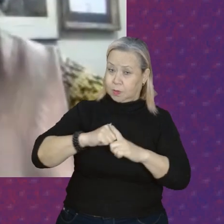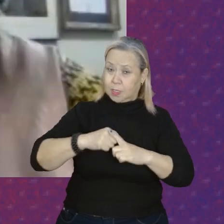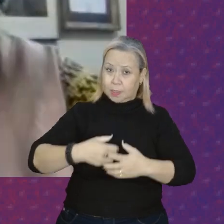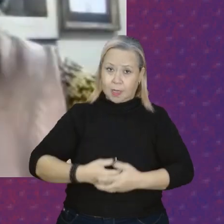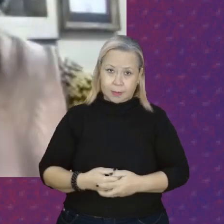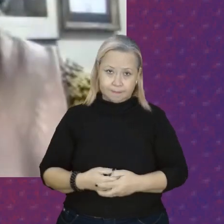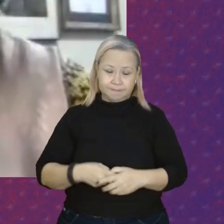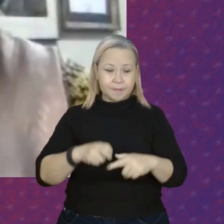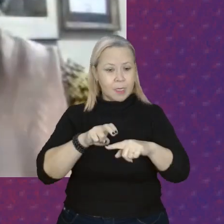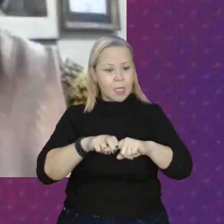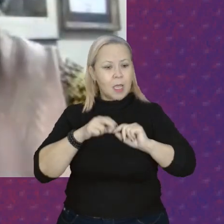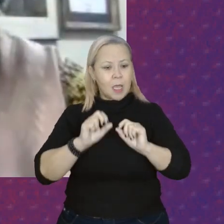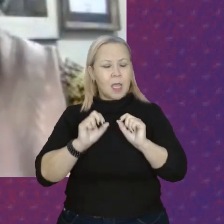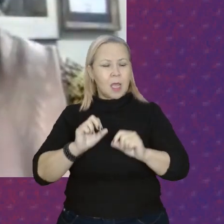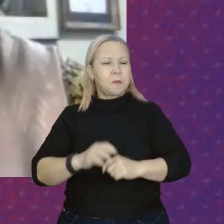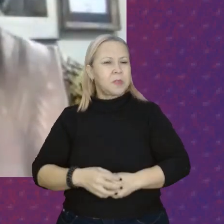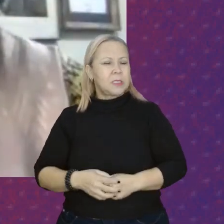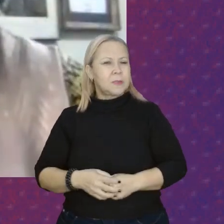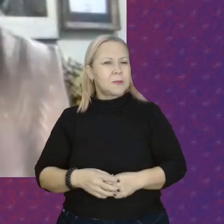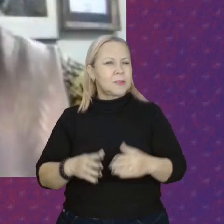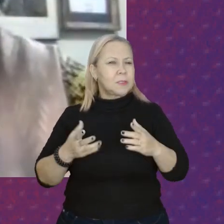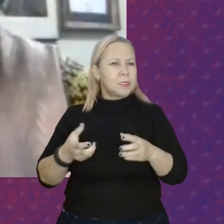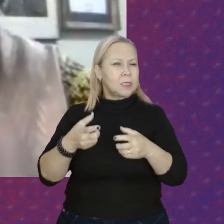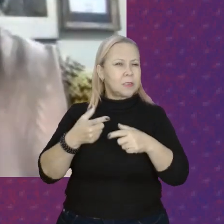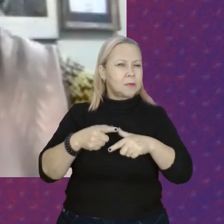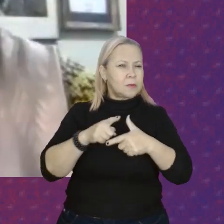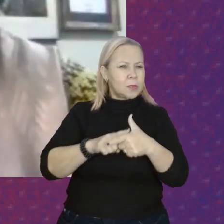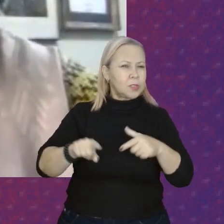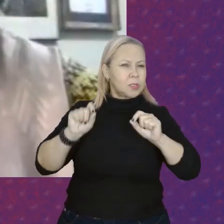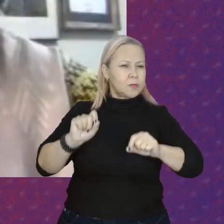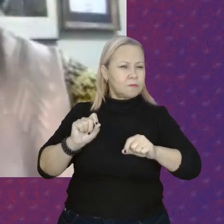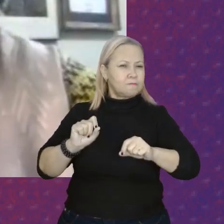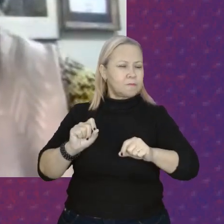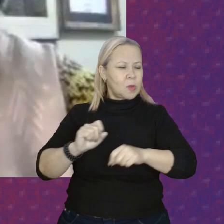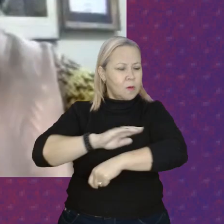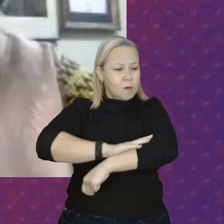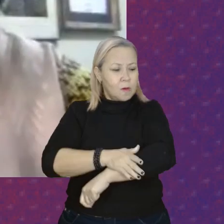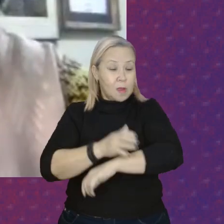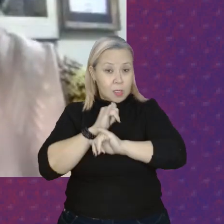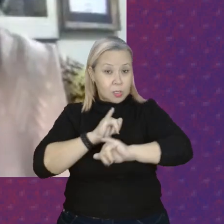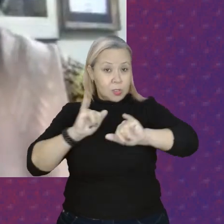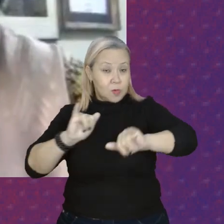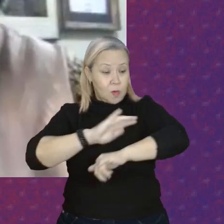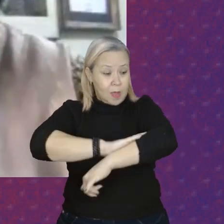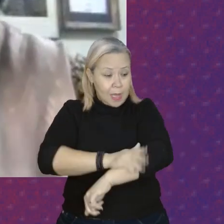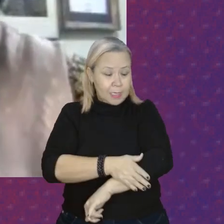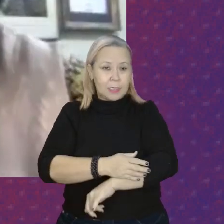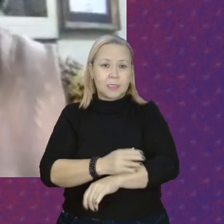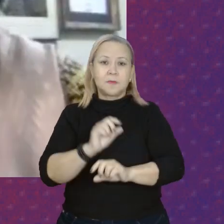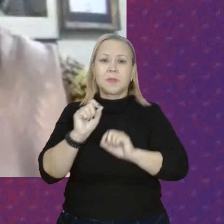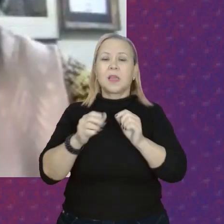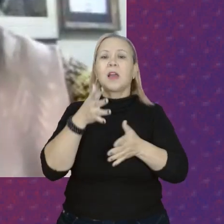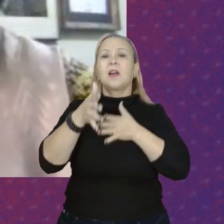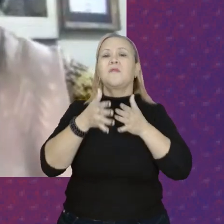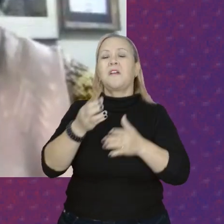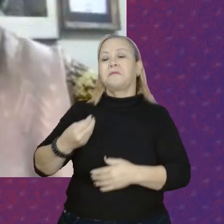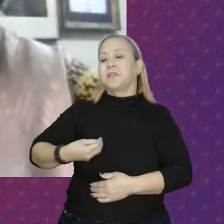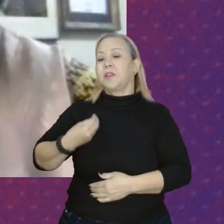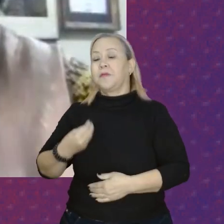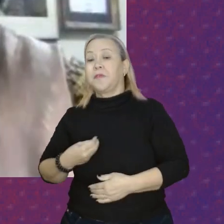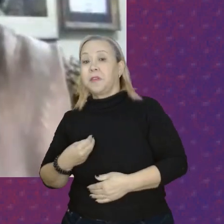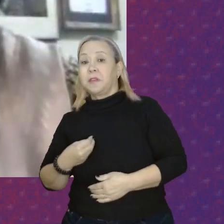E é por isso que a gente diz que o racismo ele tem efeitos perversos. Ele define quem vive e quem morre no